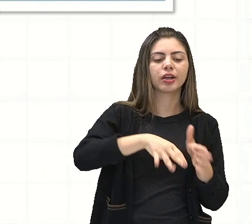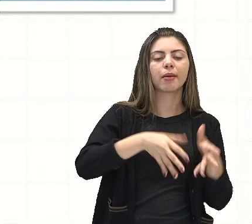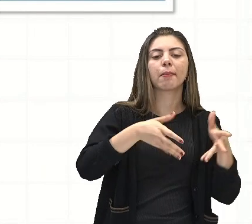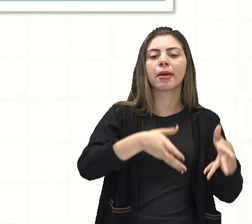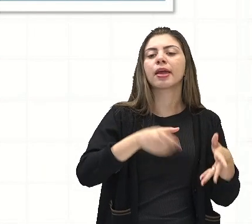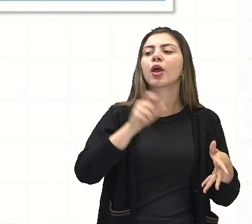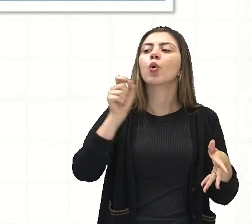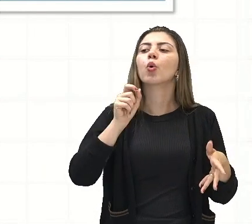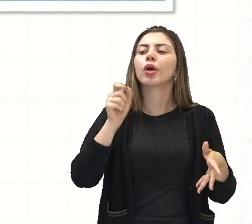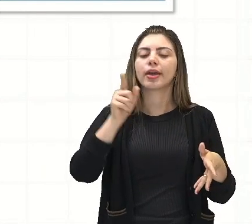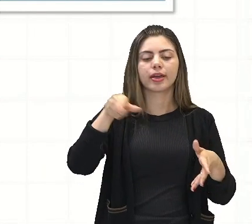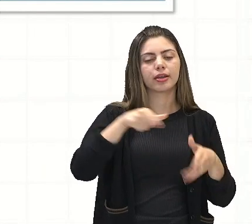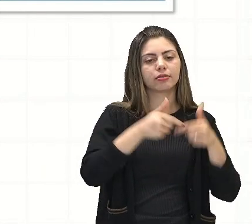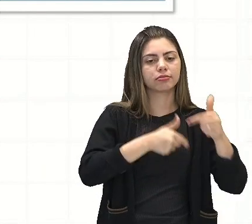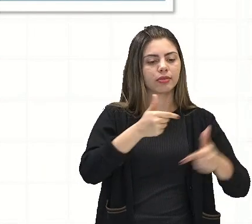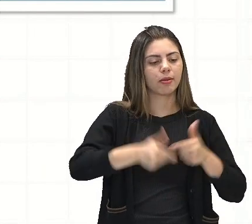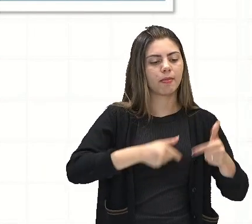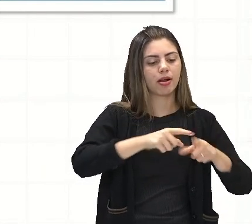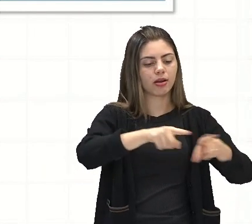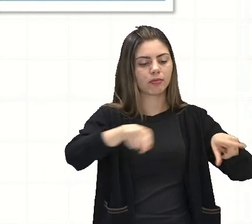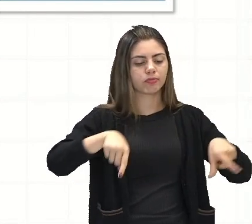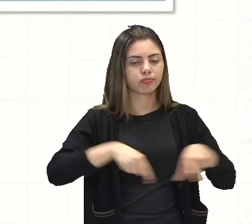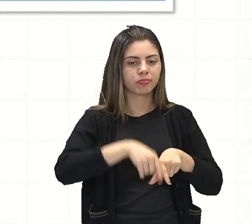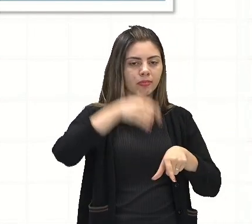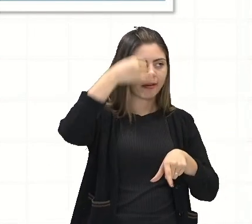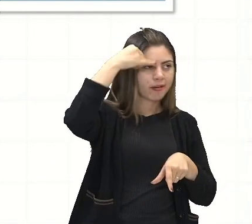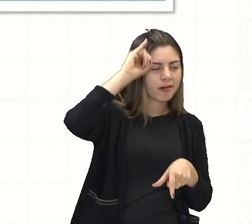de gado e cacau, certo?